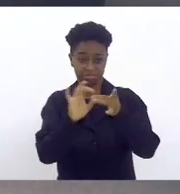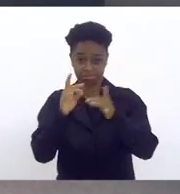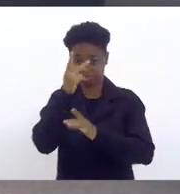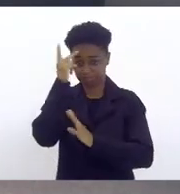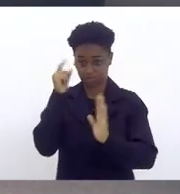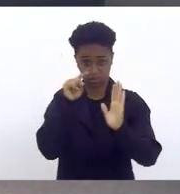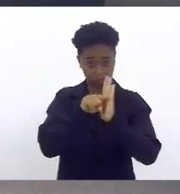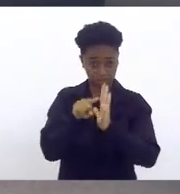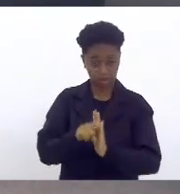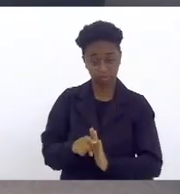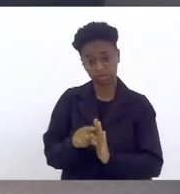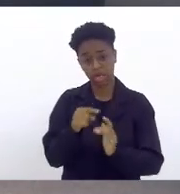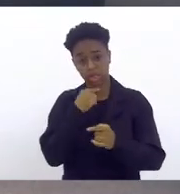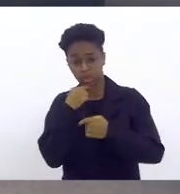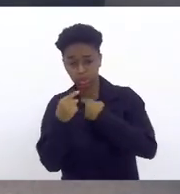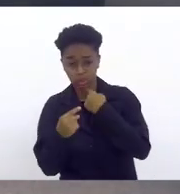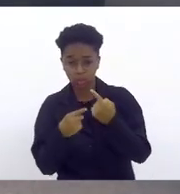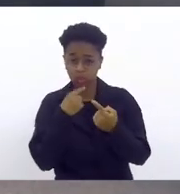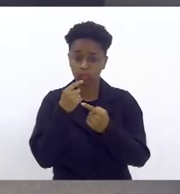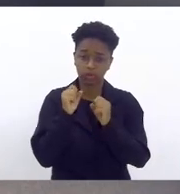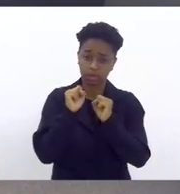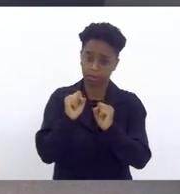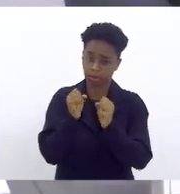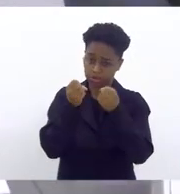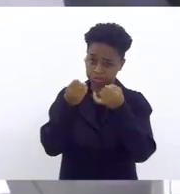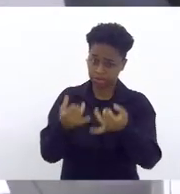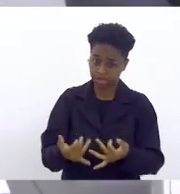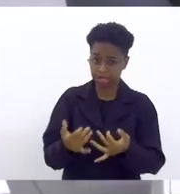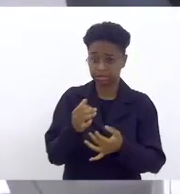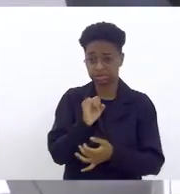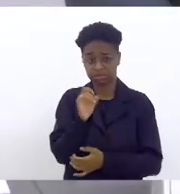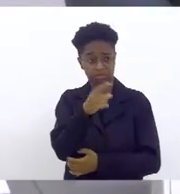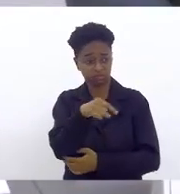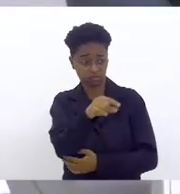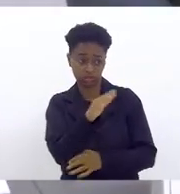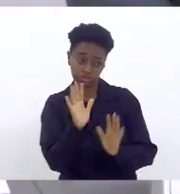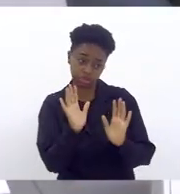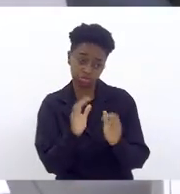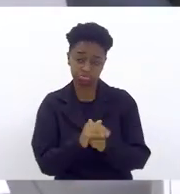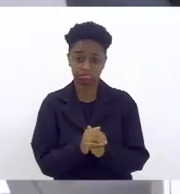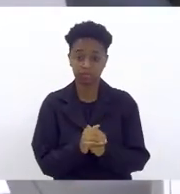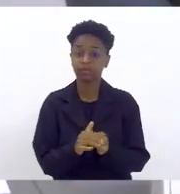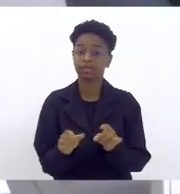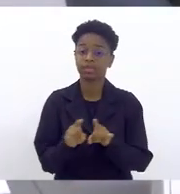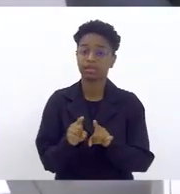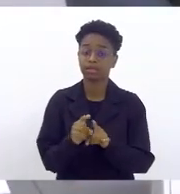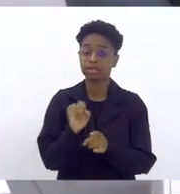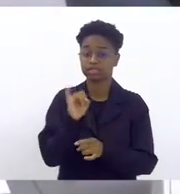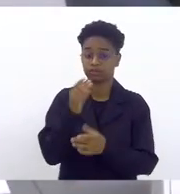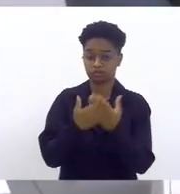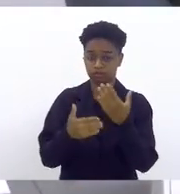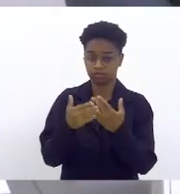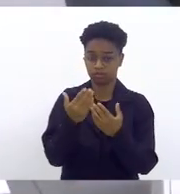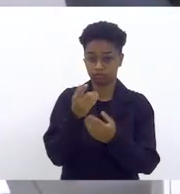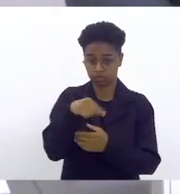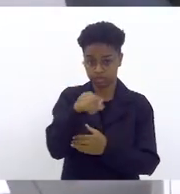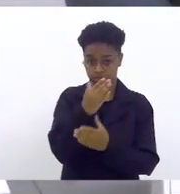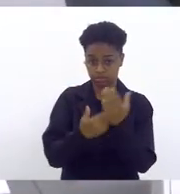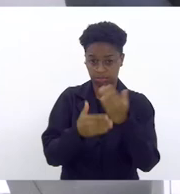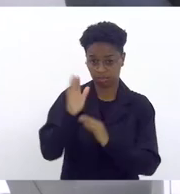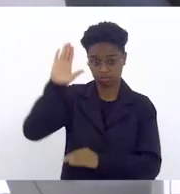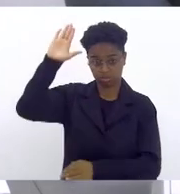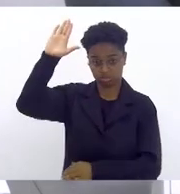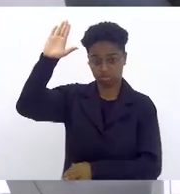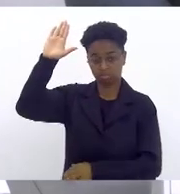é esclarecimentos algumas dúvidas que o Senhor tem E aí levantando a mão eu anoto né para que a gente